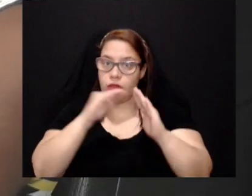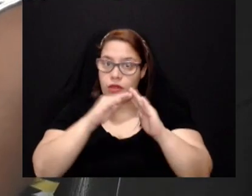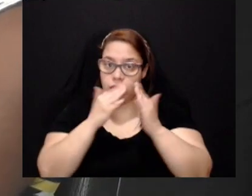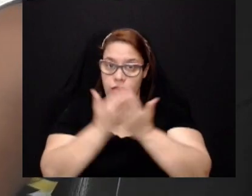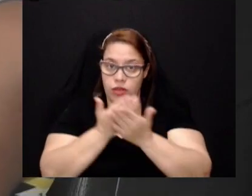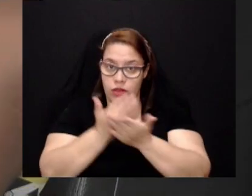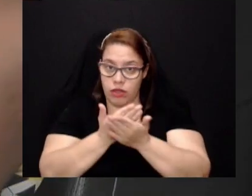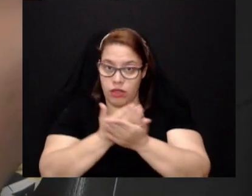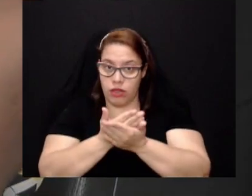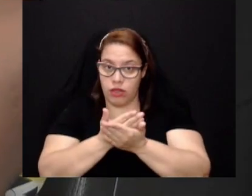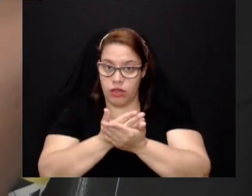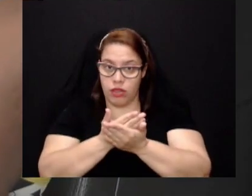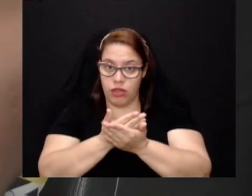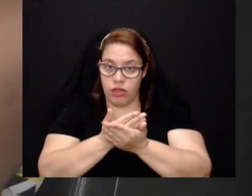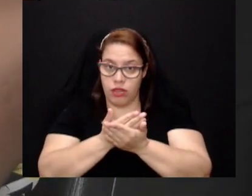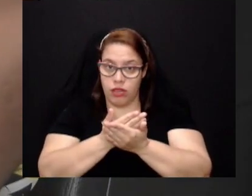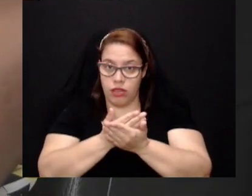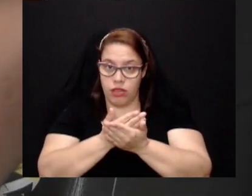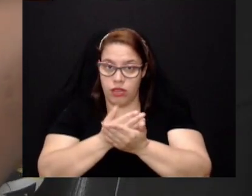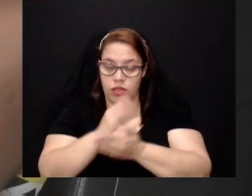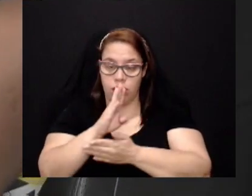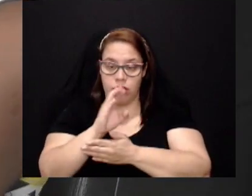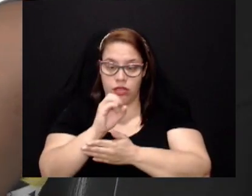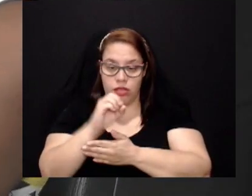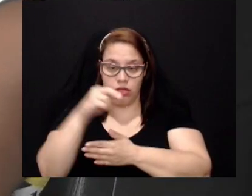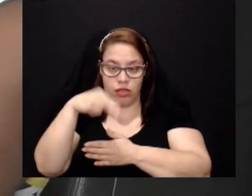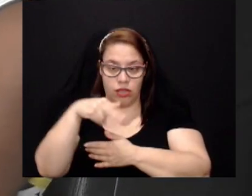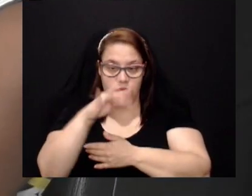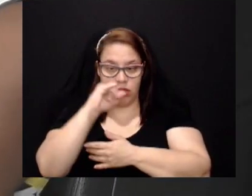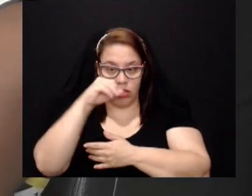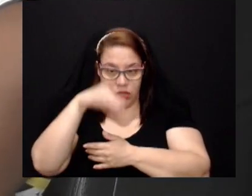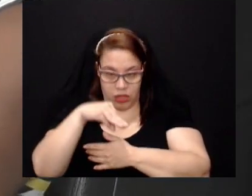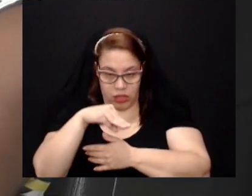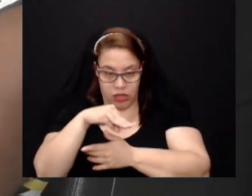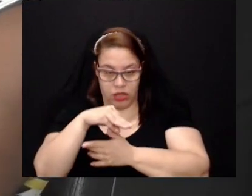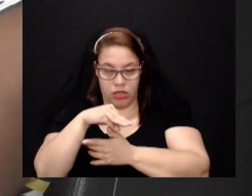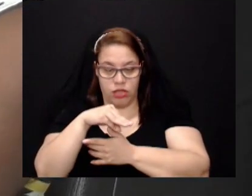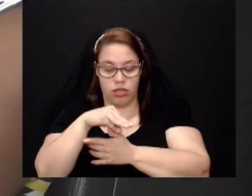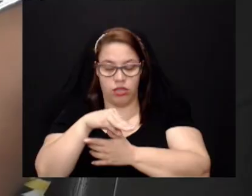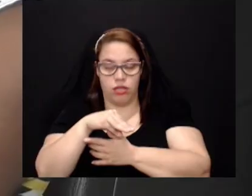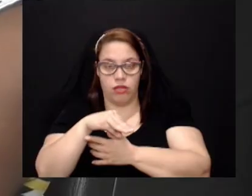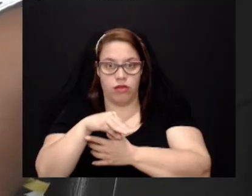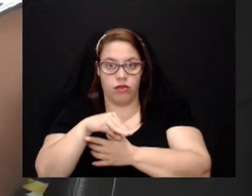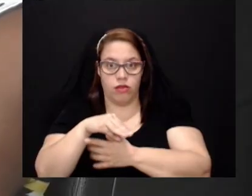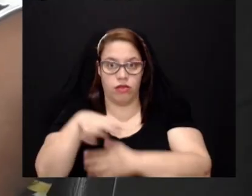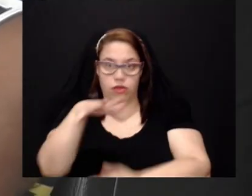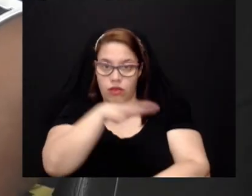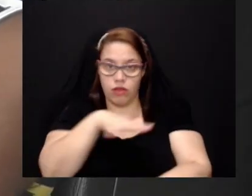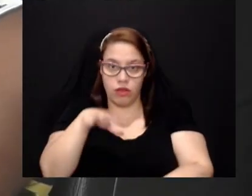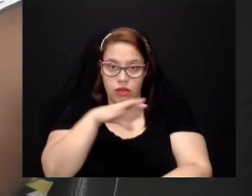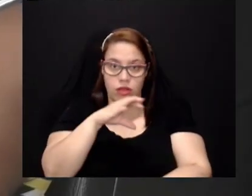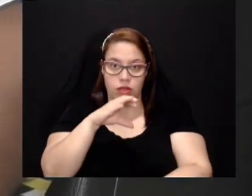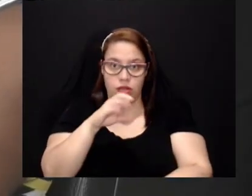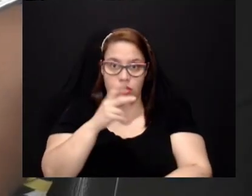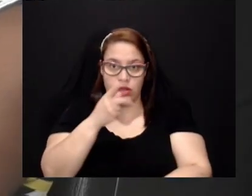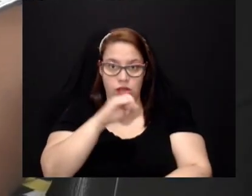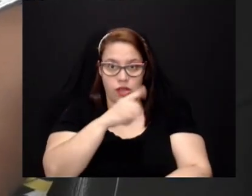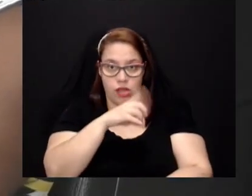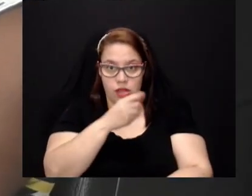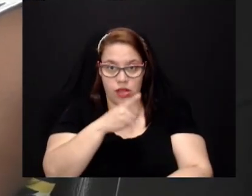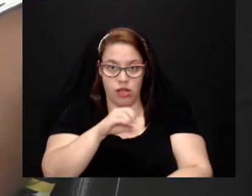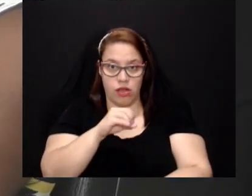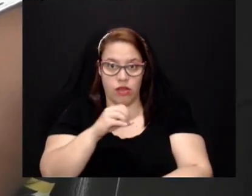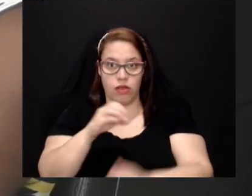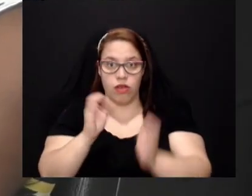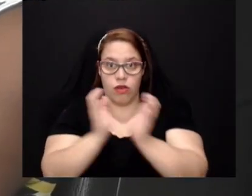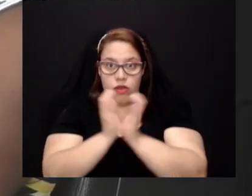escolinha ali no Bonfim, que a gente morava ali na região ali do Chapadão, próximo ao Clube